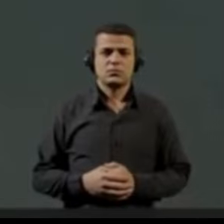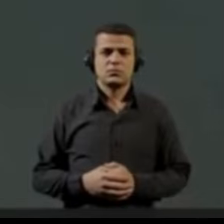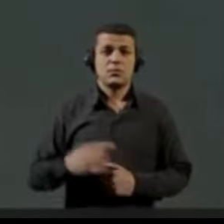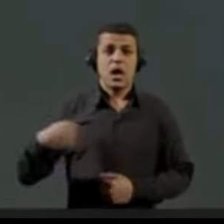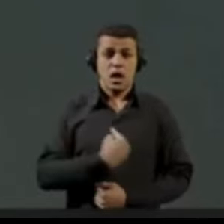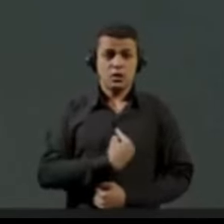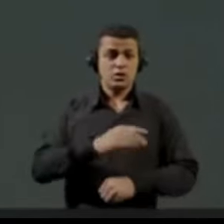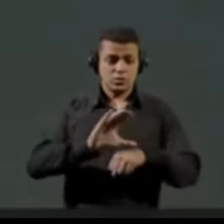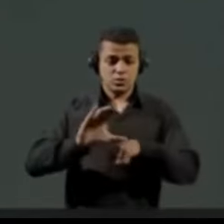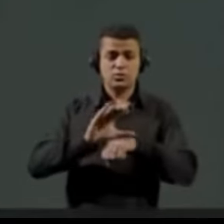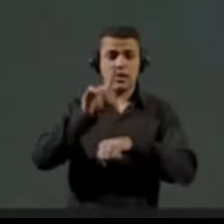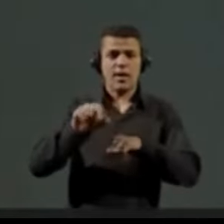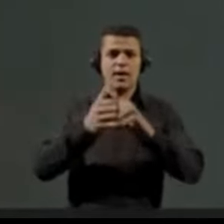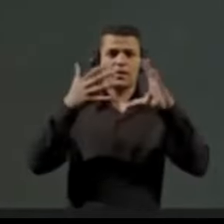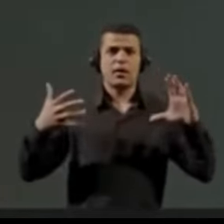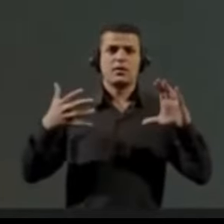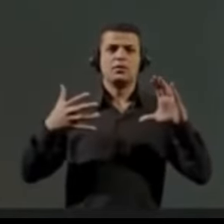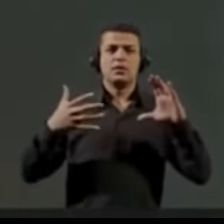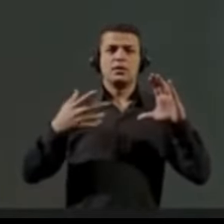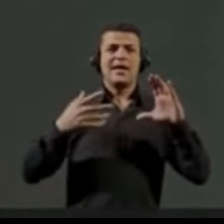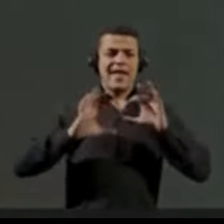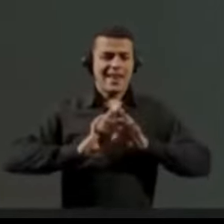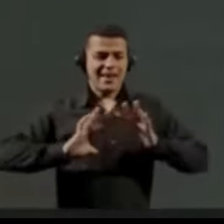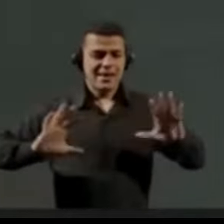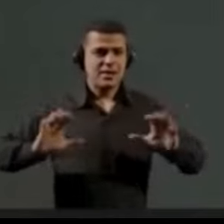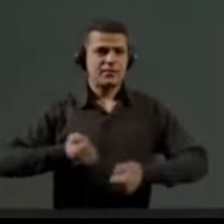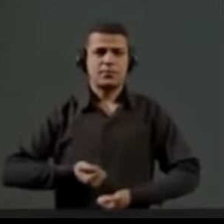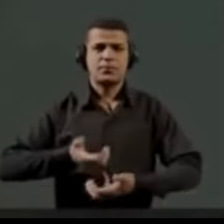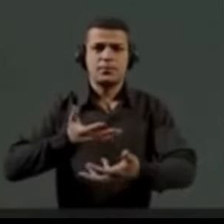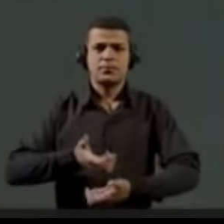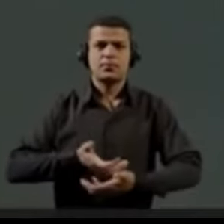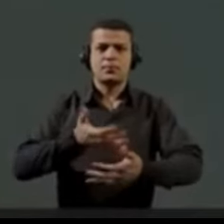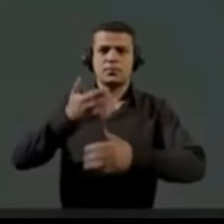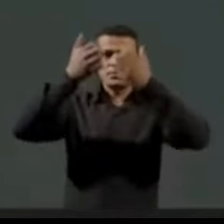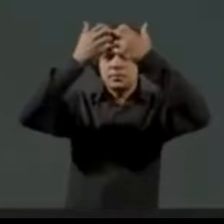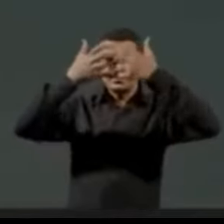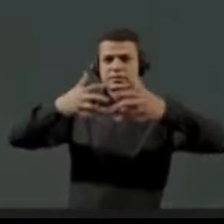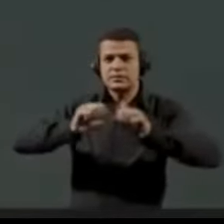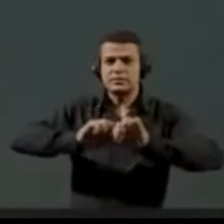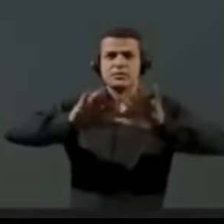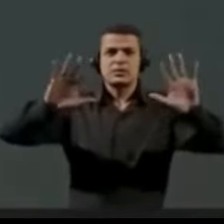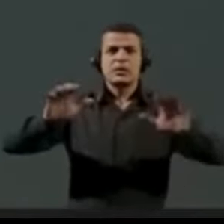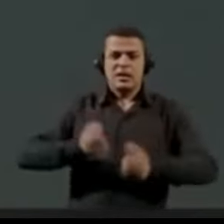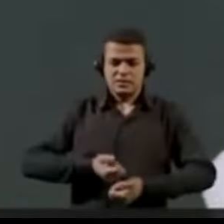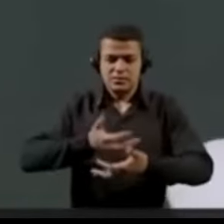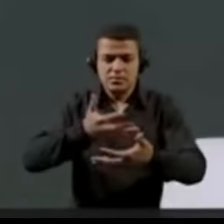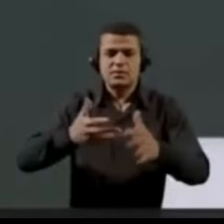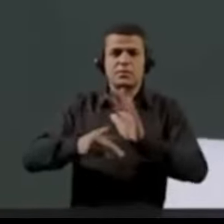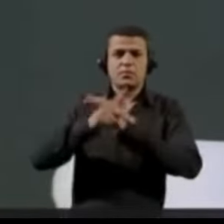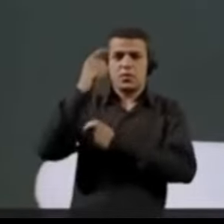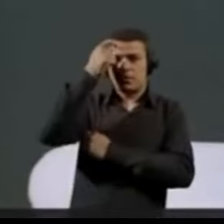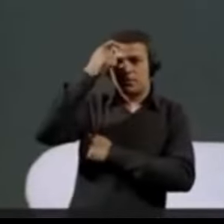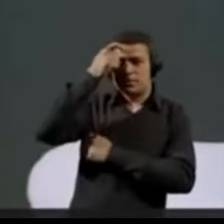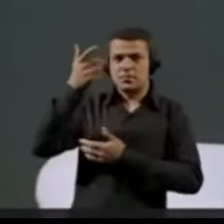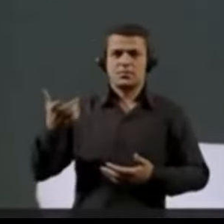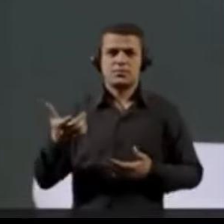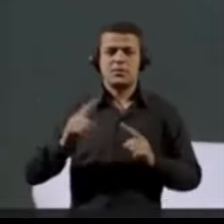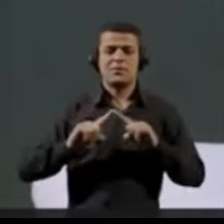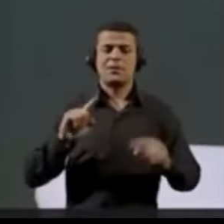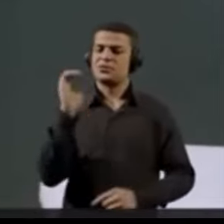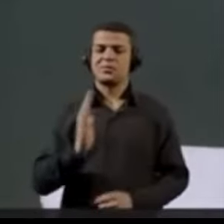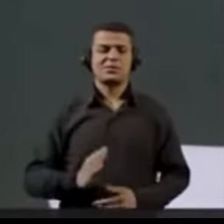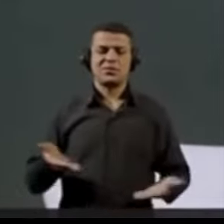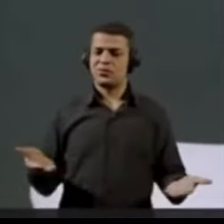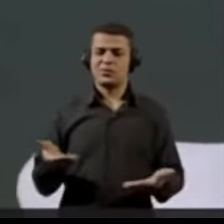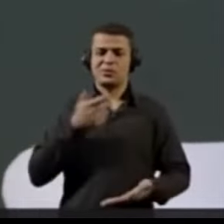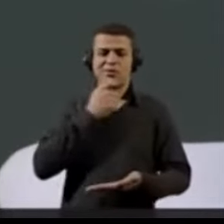A nossa Constituição é clara ao dizer. É livre a manifestação do pensamento. É livre a expressão desse pensamento. Mas no Brasil de hoje,